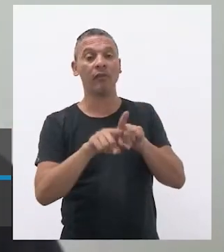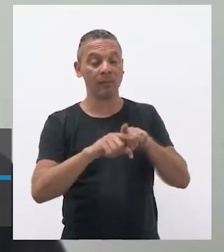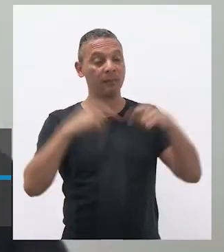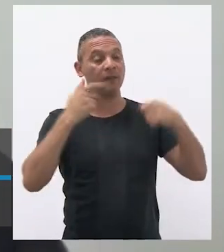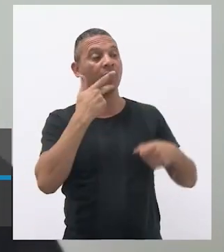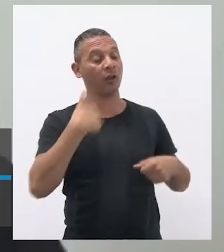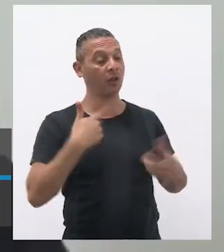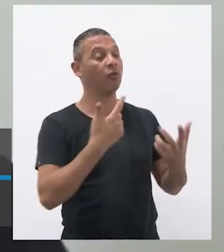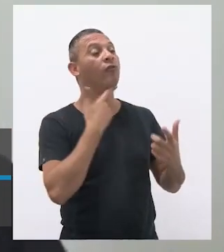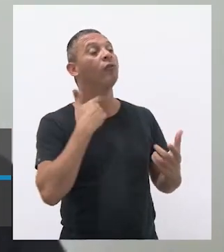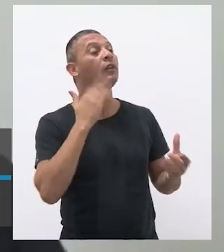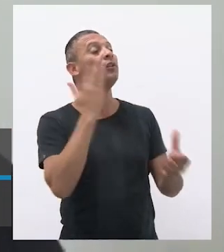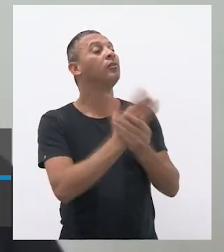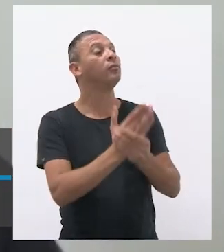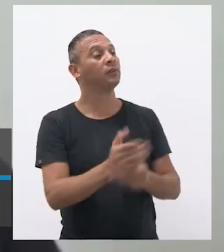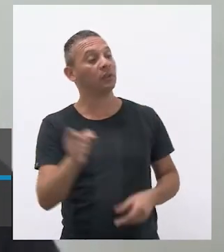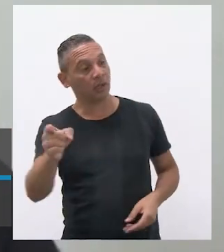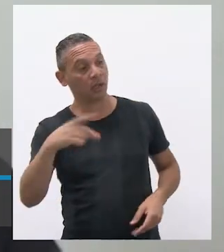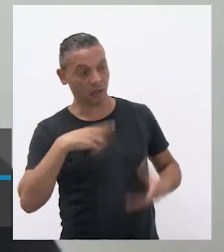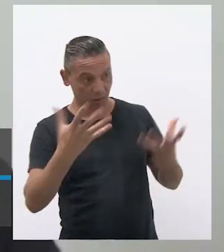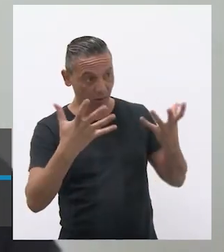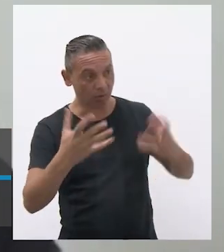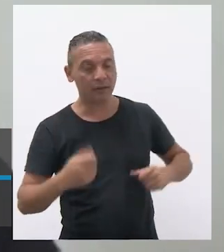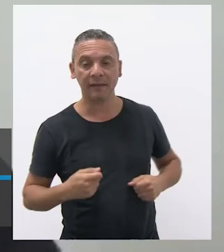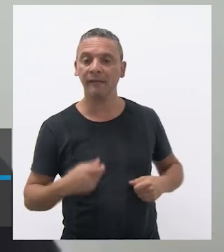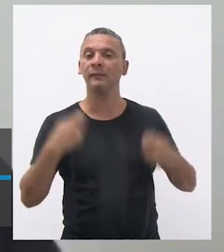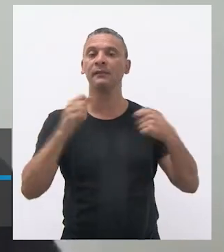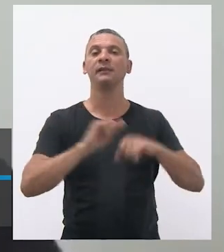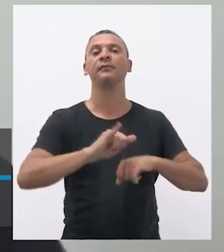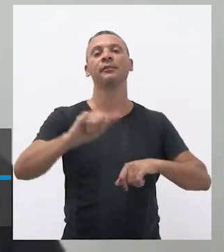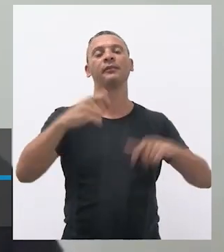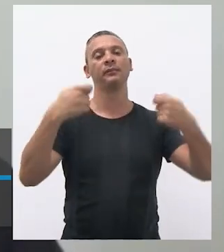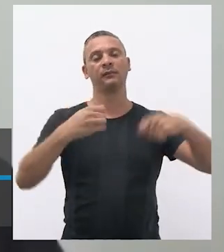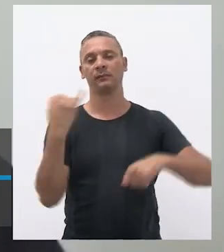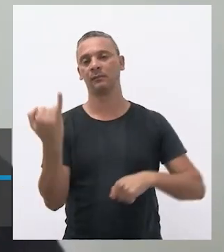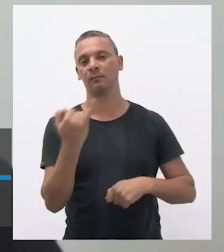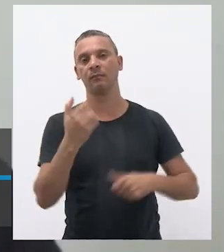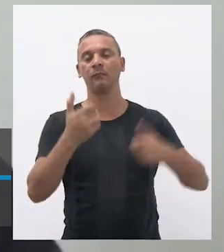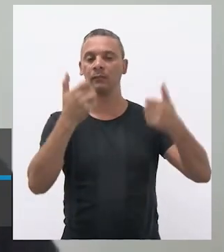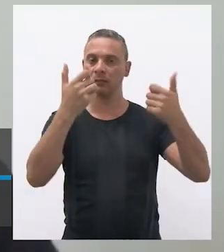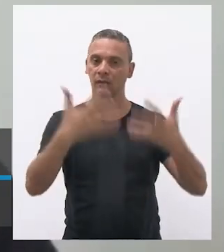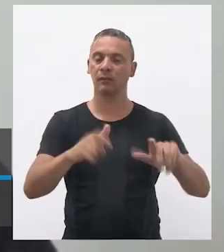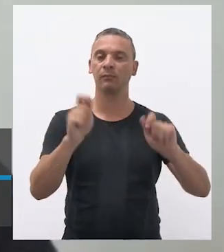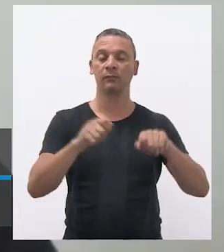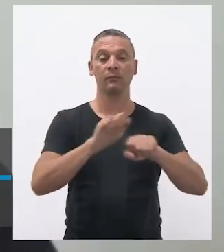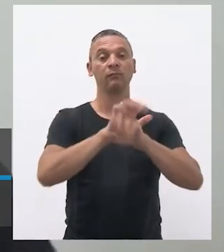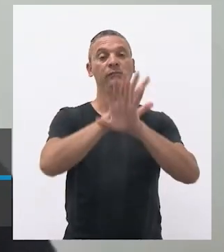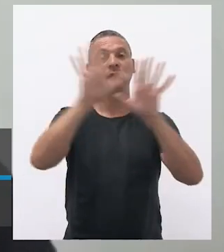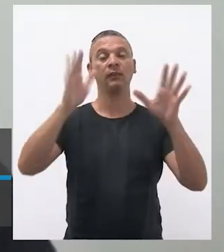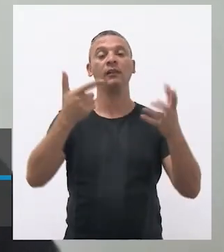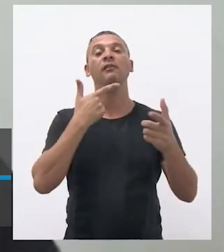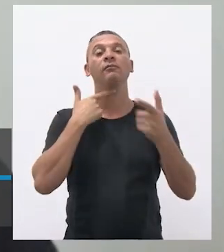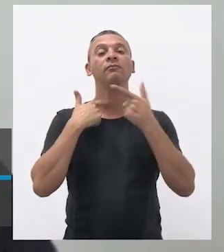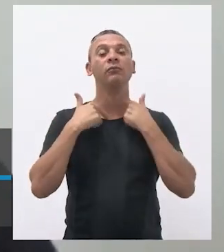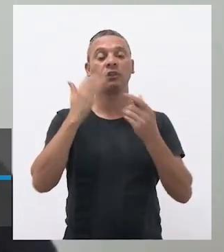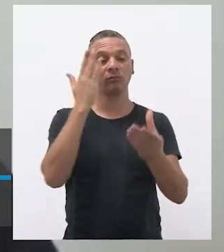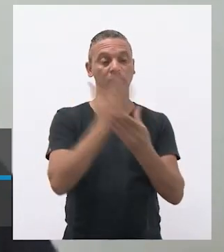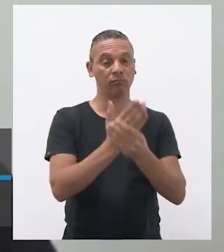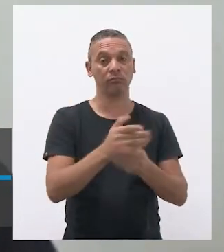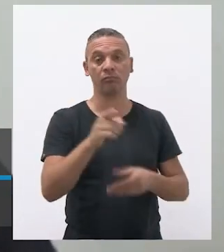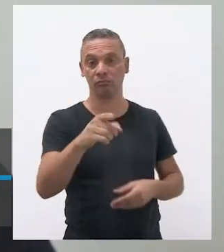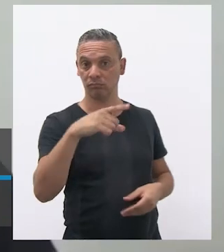base na intenção ou nas estratégias, né, de agressores, um tipo de dano emocional que